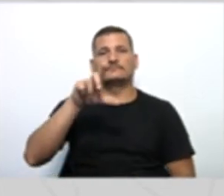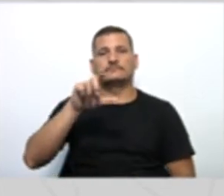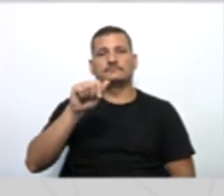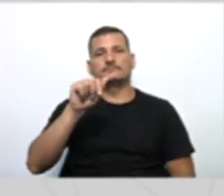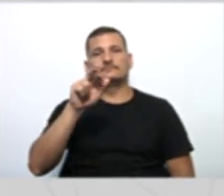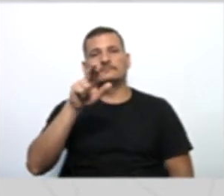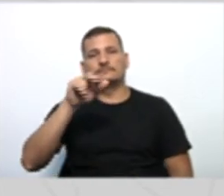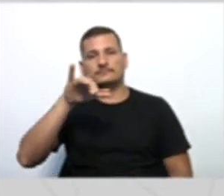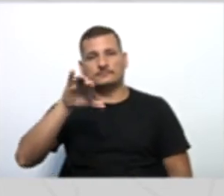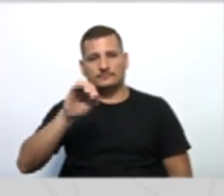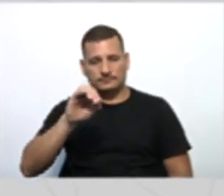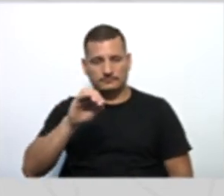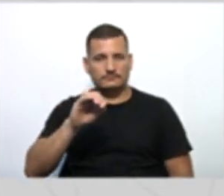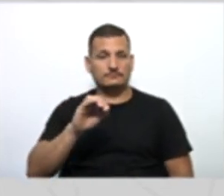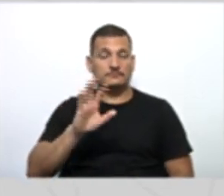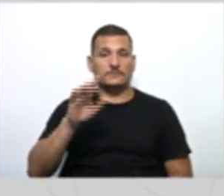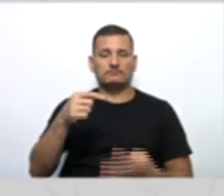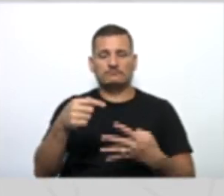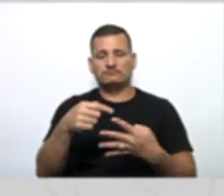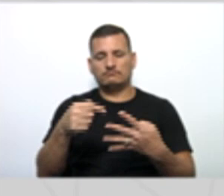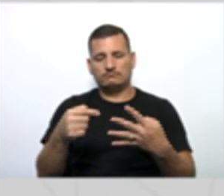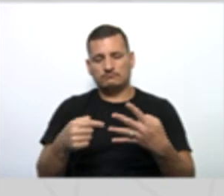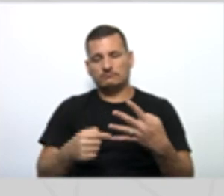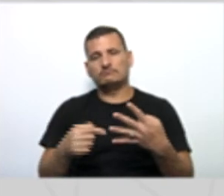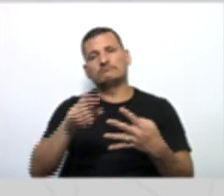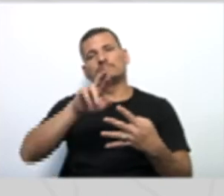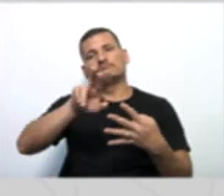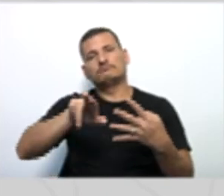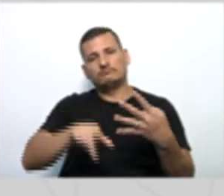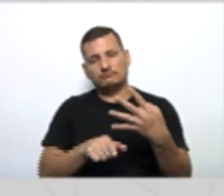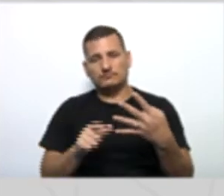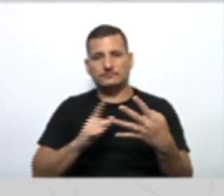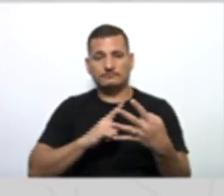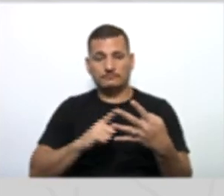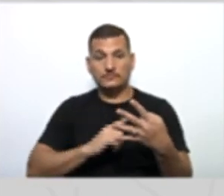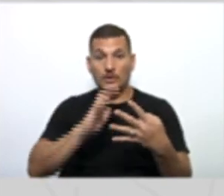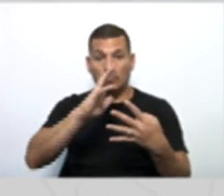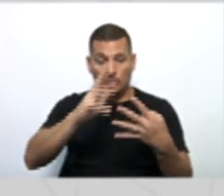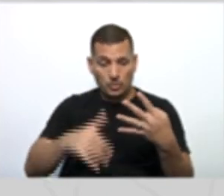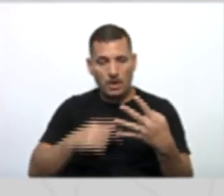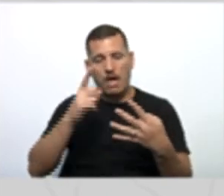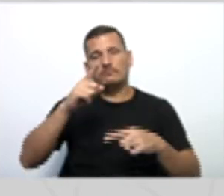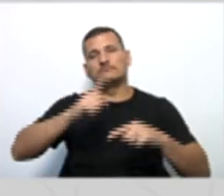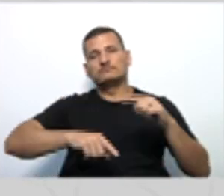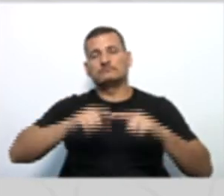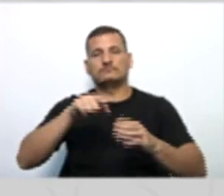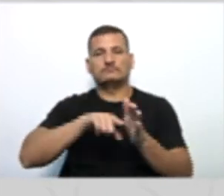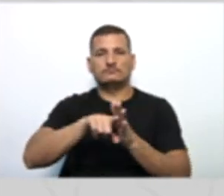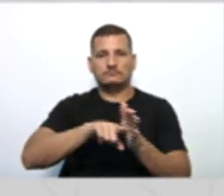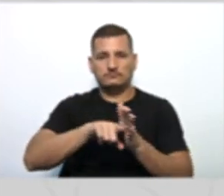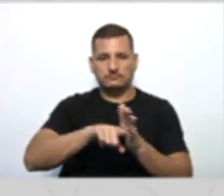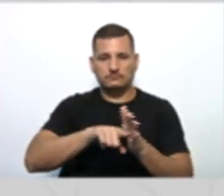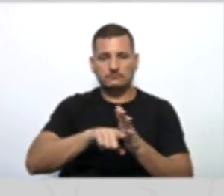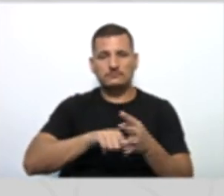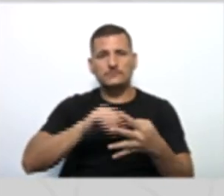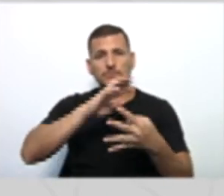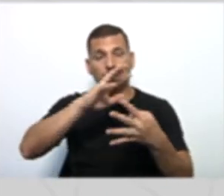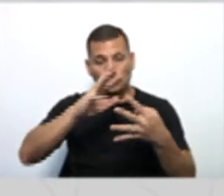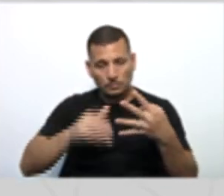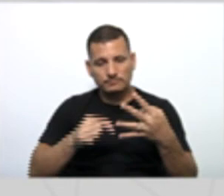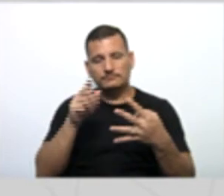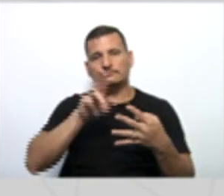temos uma diferença básica entre eles. Todos eles são instrumentos de pesquisa. Todos eles